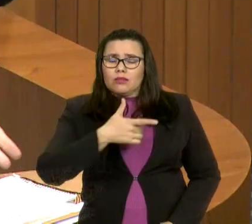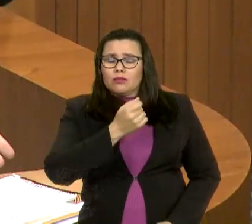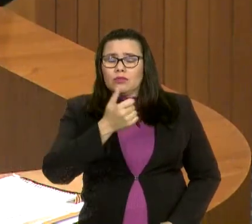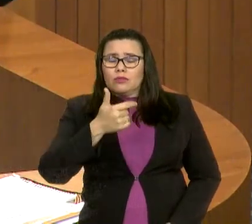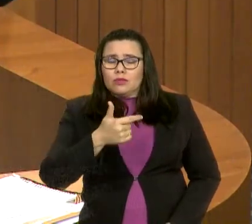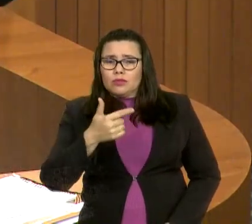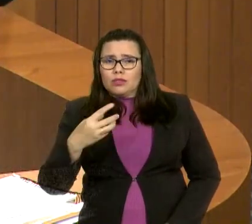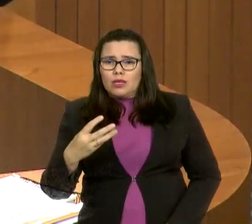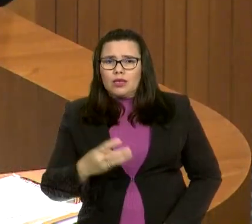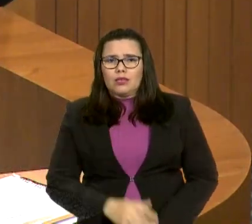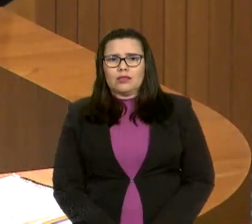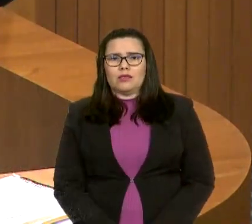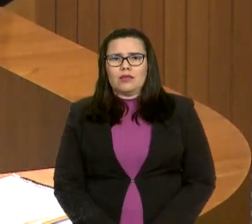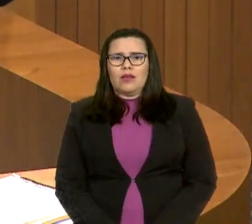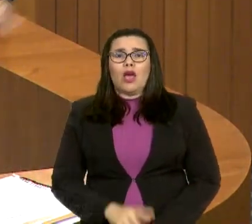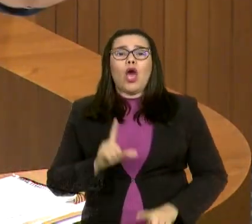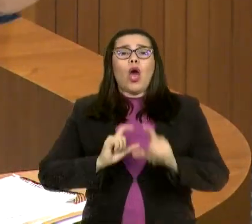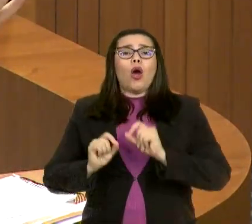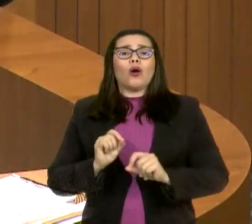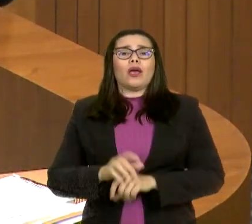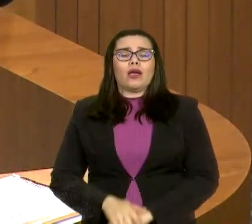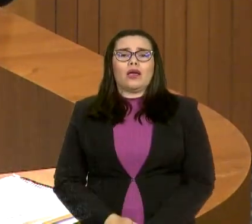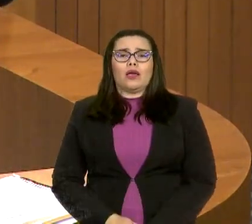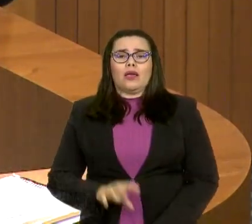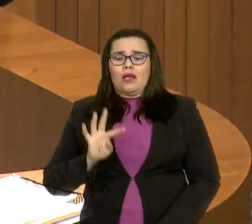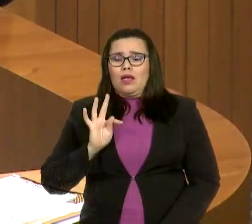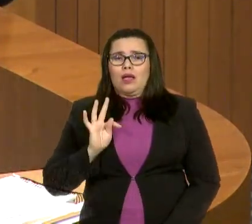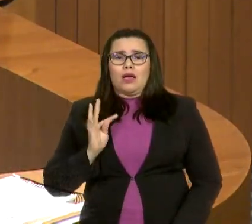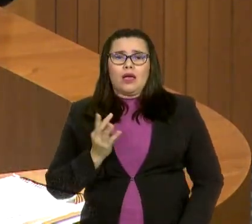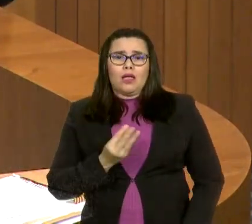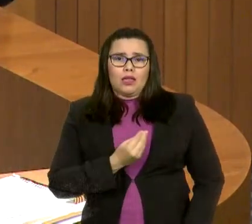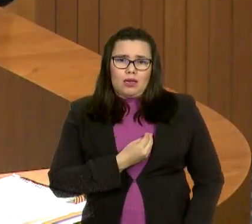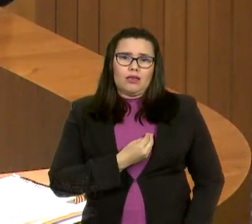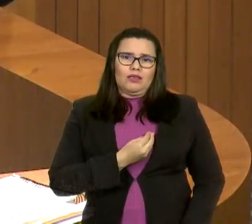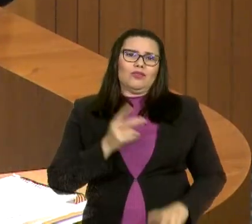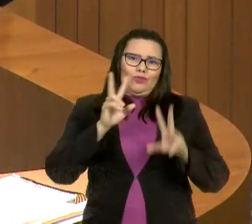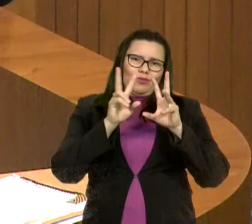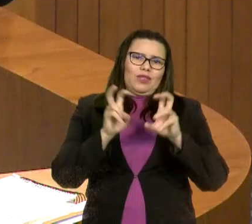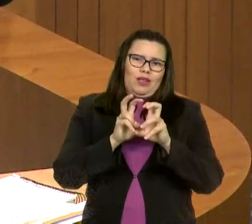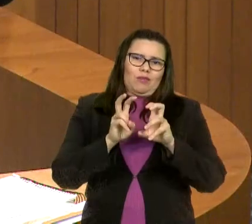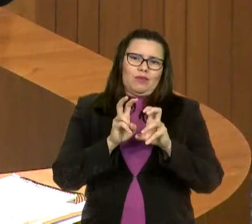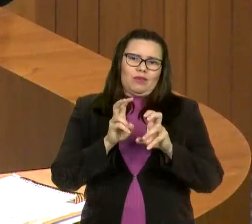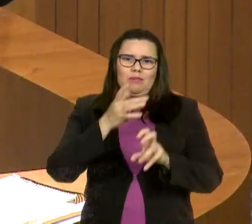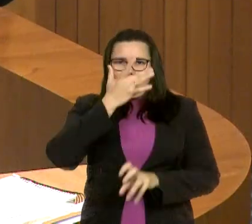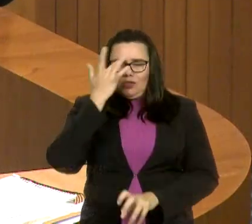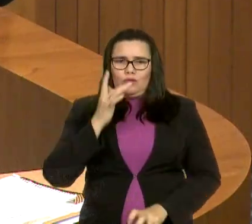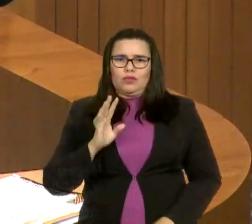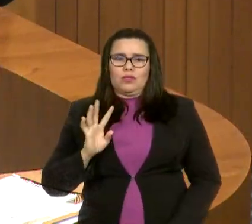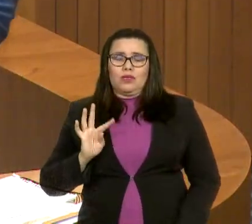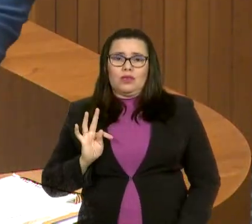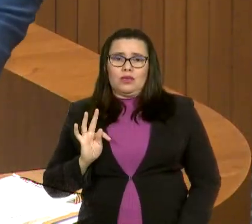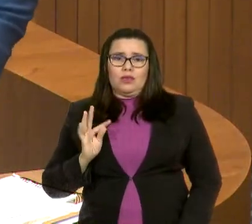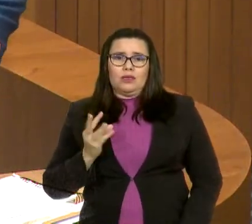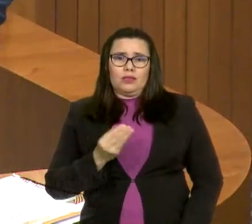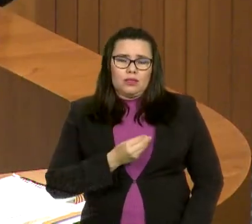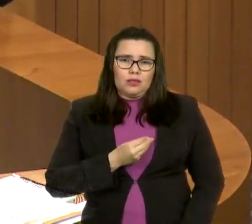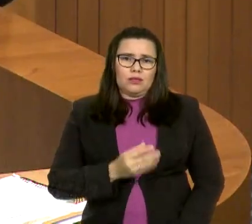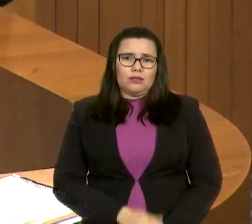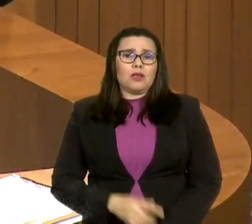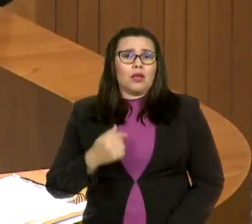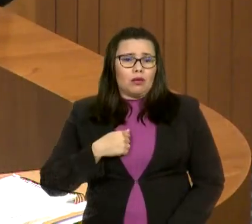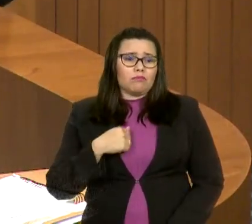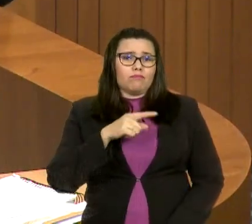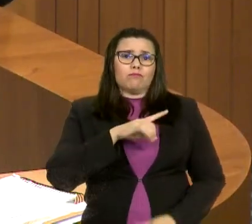no regimento até quando? Porque na hora que não pautar, eu vou encaminhar para a comissão de ética e para a corregedoria, porque está sendo